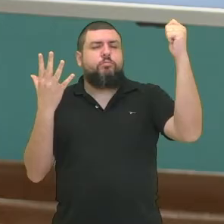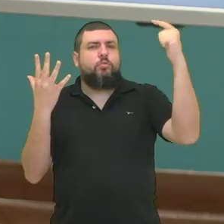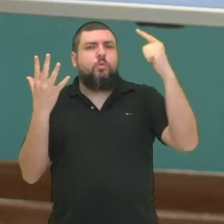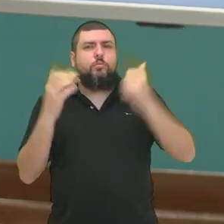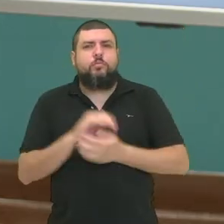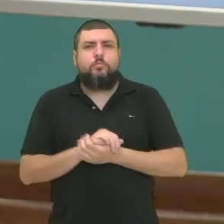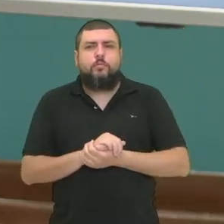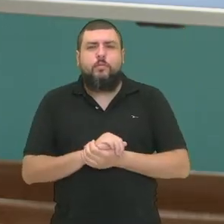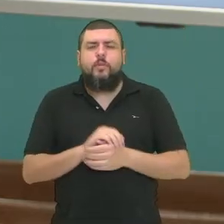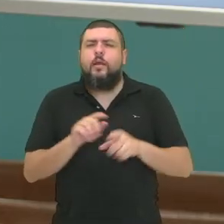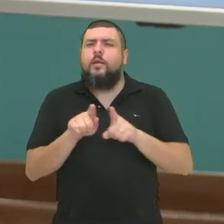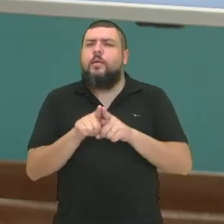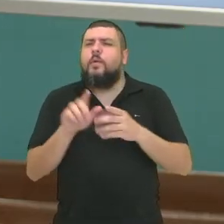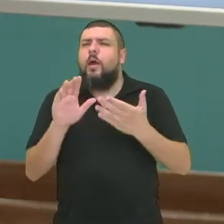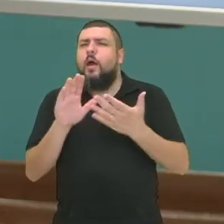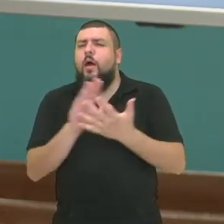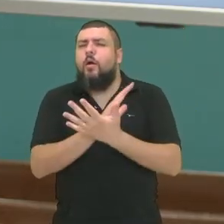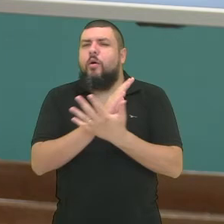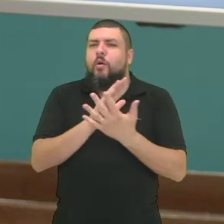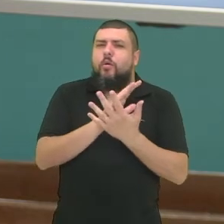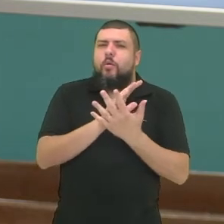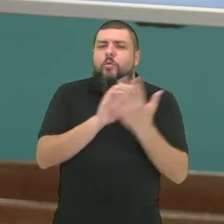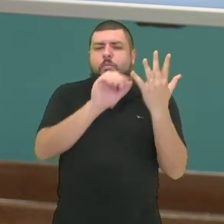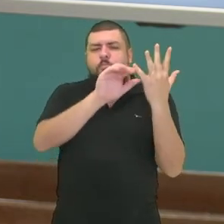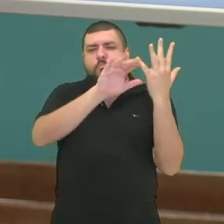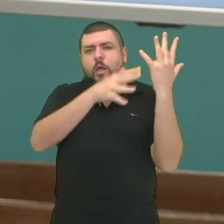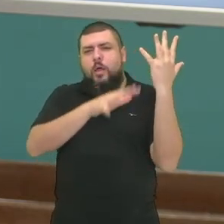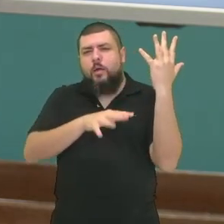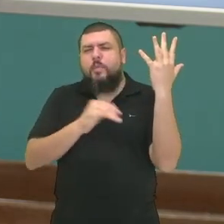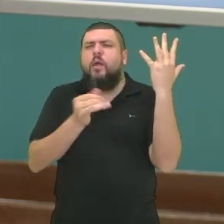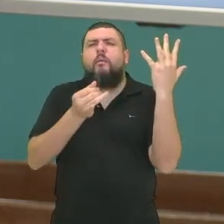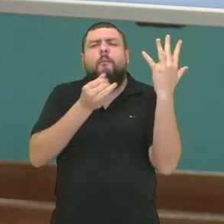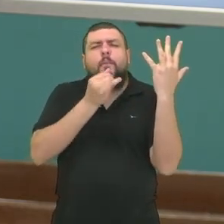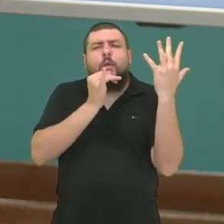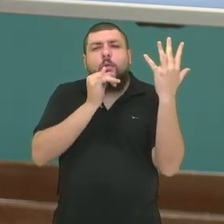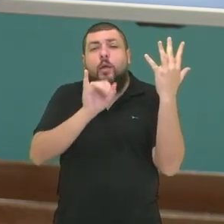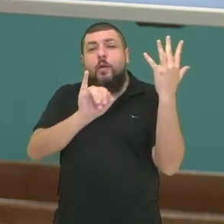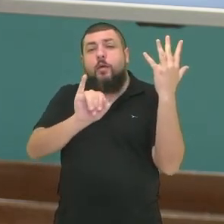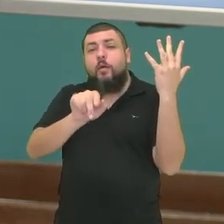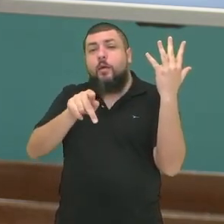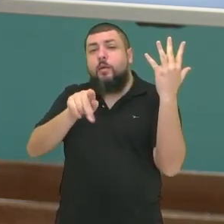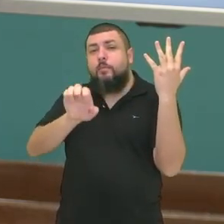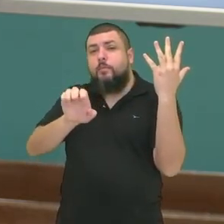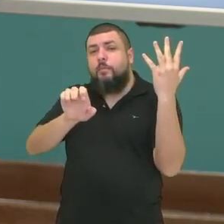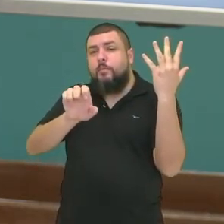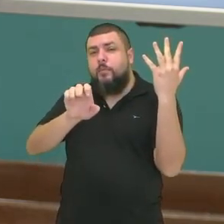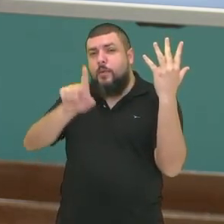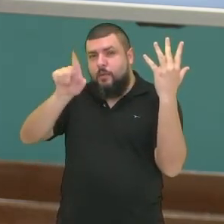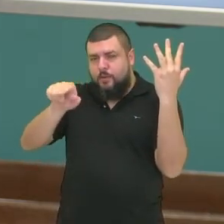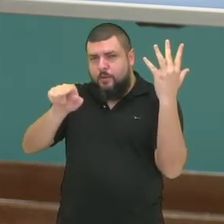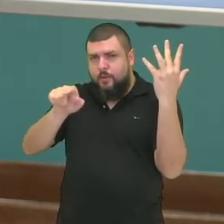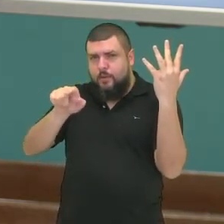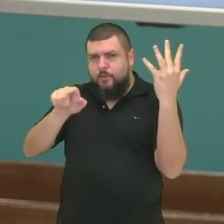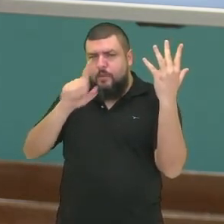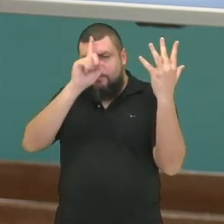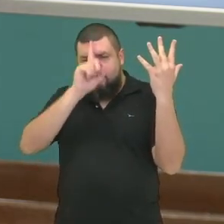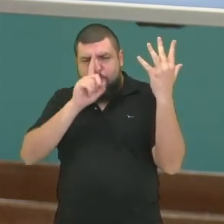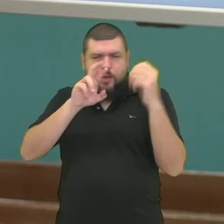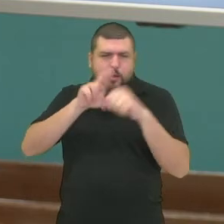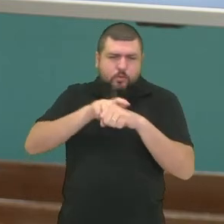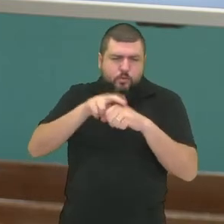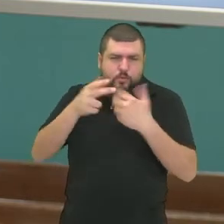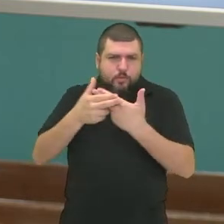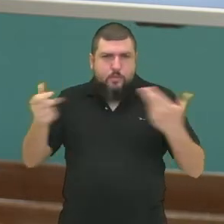perdem as folhas. Exemplo, o ipê. Um ipê, se você observar ele em diferentes épocas do ano, o ipê perde as folhas